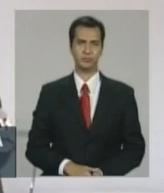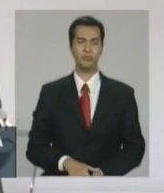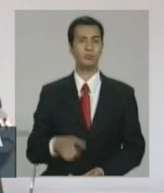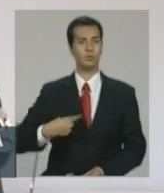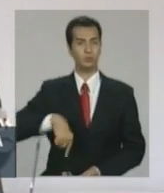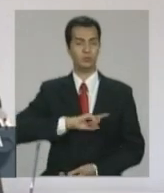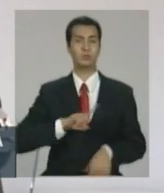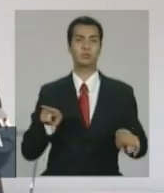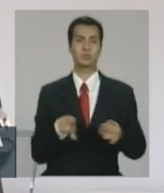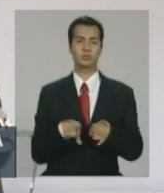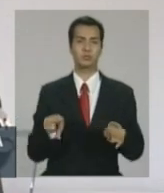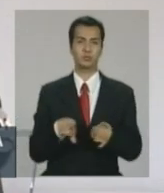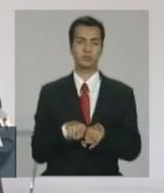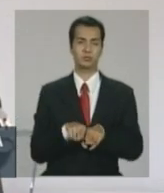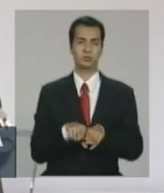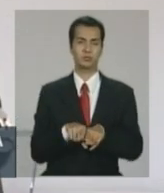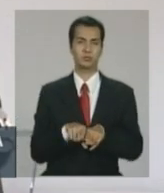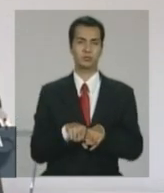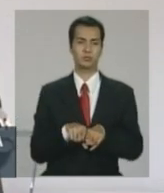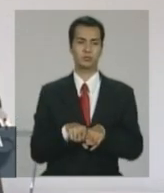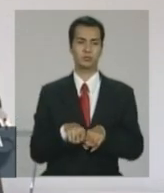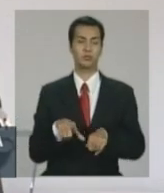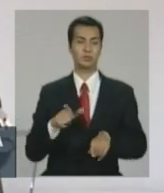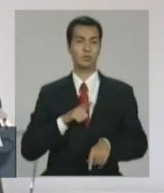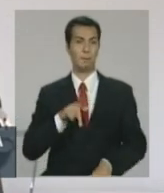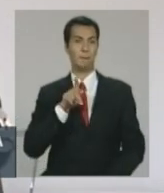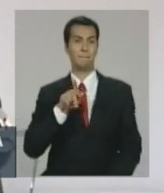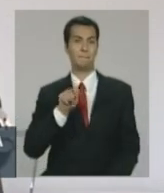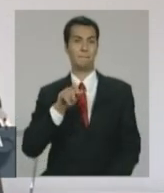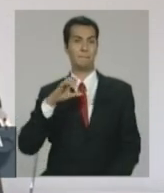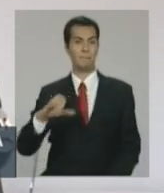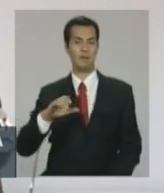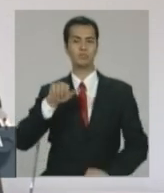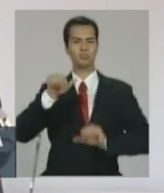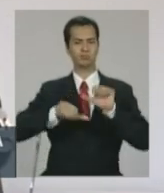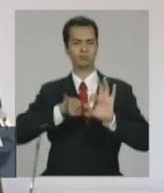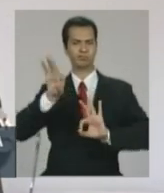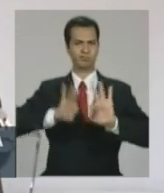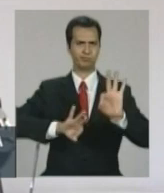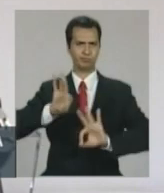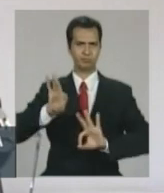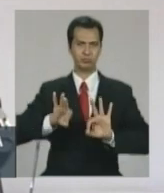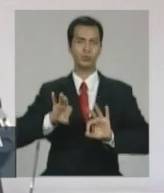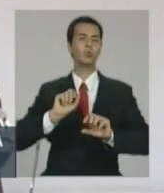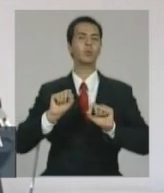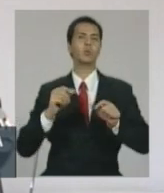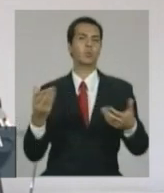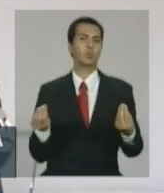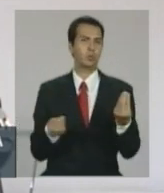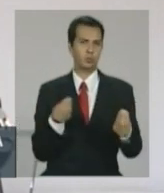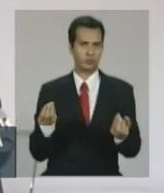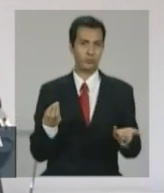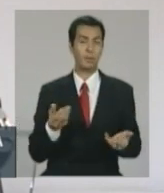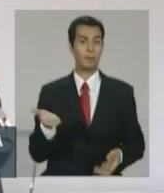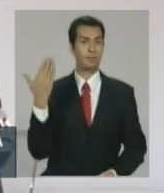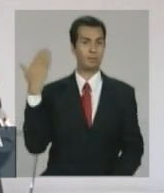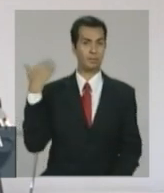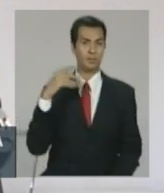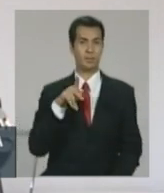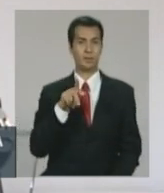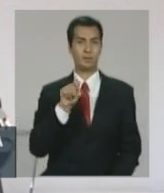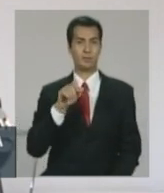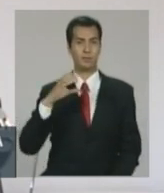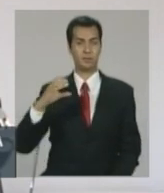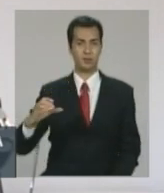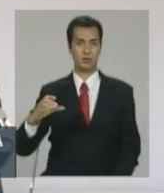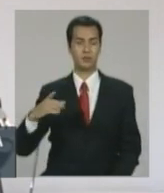remontamos totalmente o PAC, remontamos no seguinte aspecto. O PAC foi, no seu início, muitas